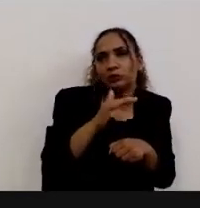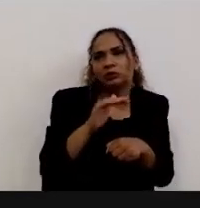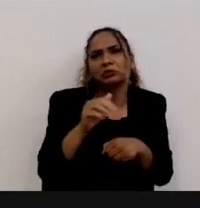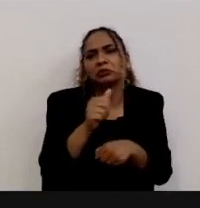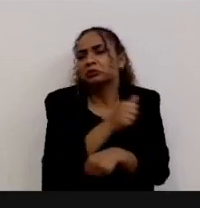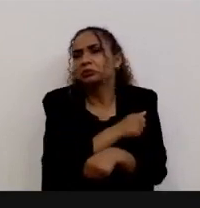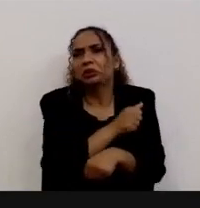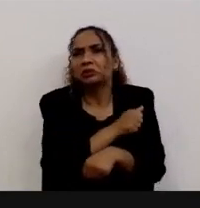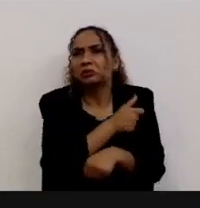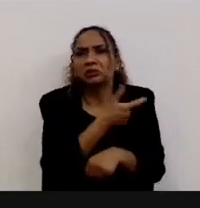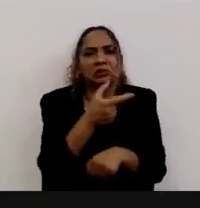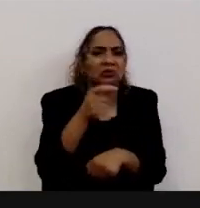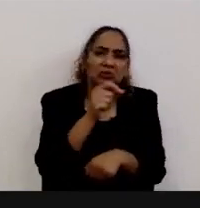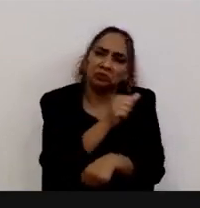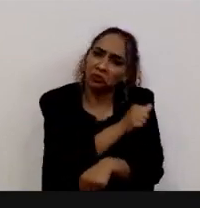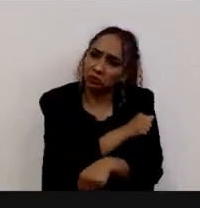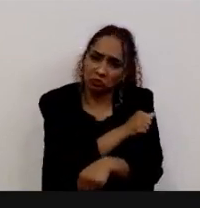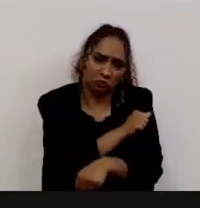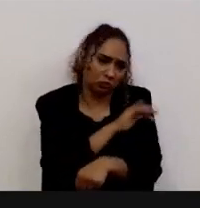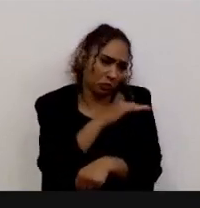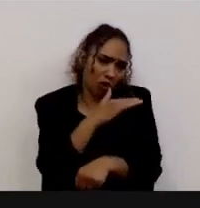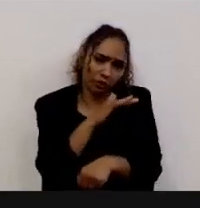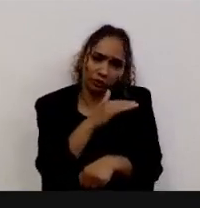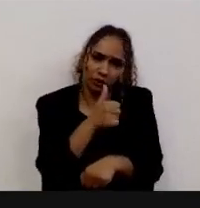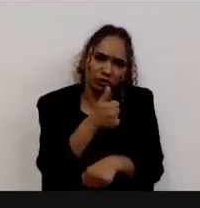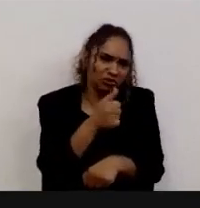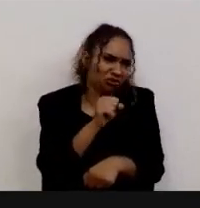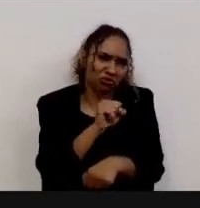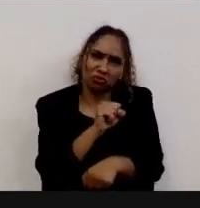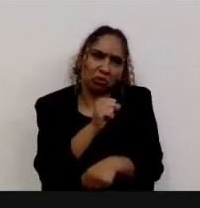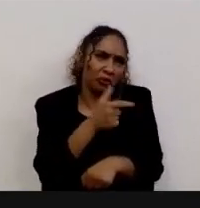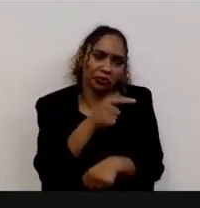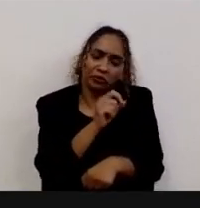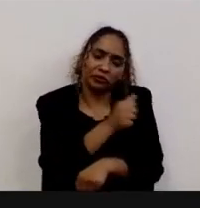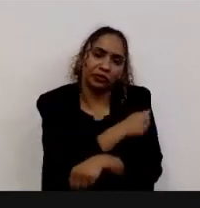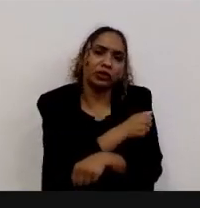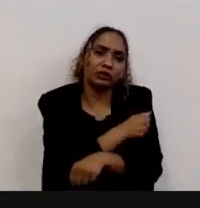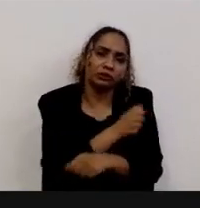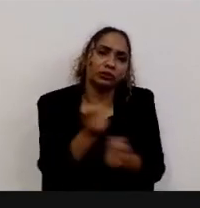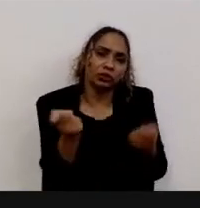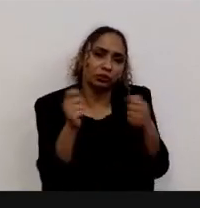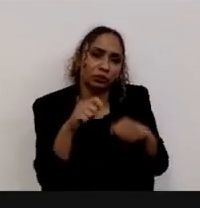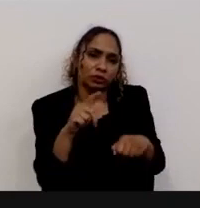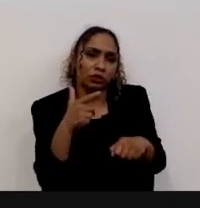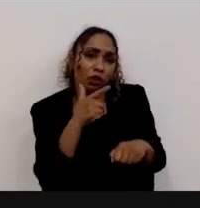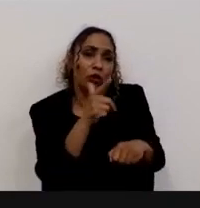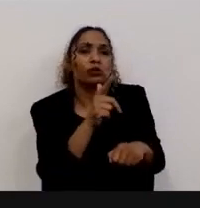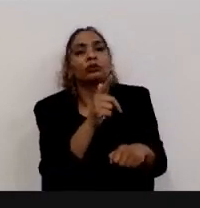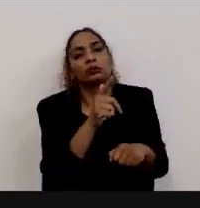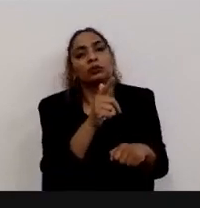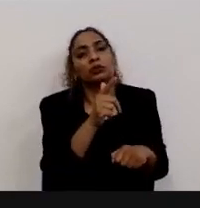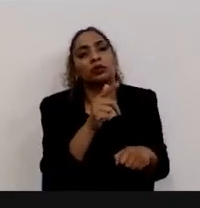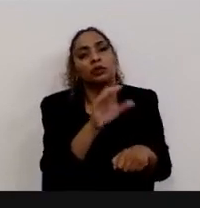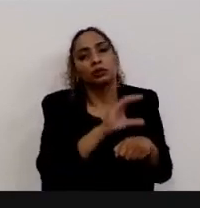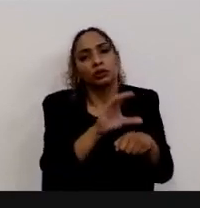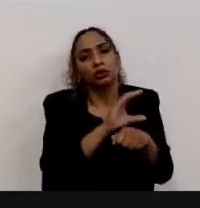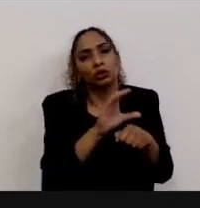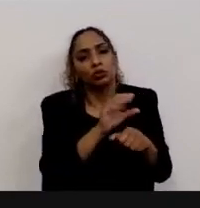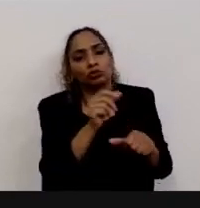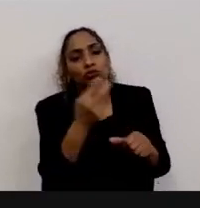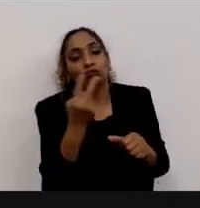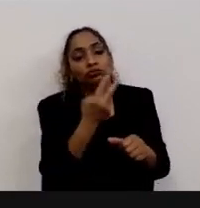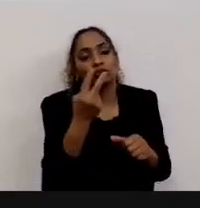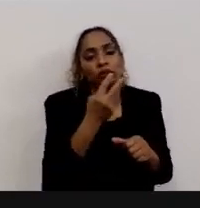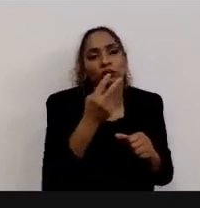quantos alunos? 20 alunos, são 18 ou 20 alunos nesse curso, e estamos prosseguindo com com esse curso híbrido.